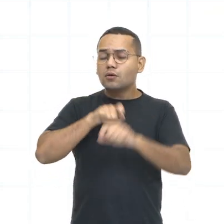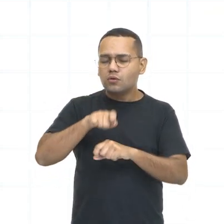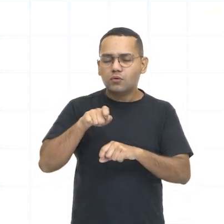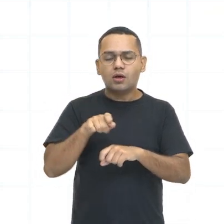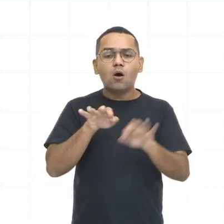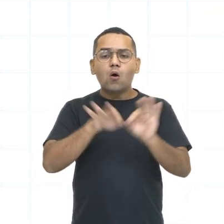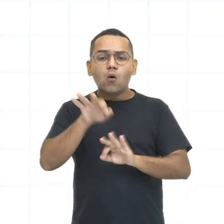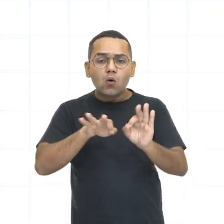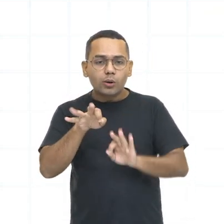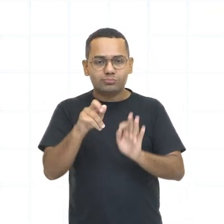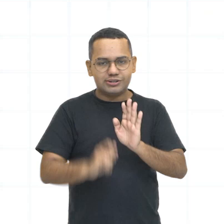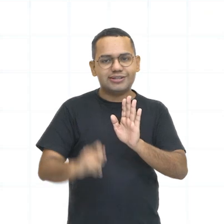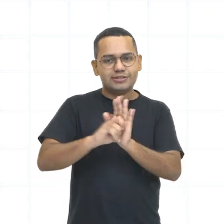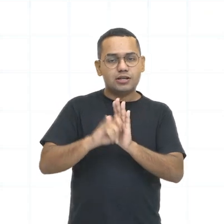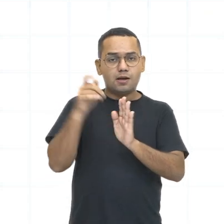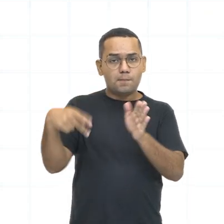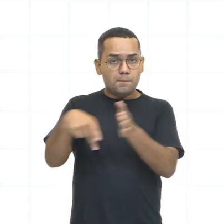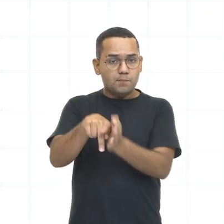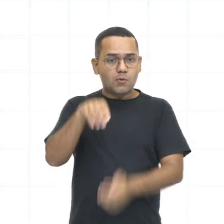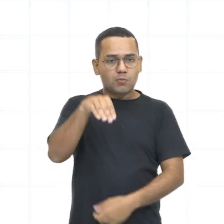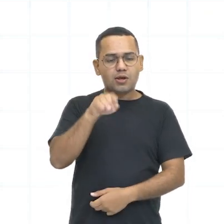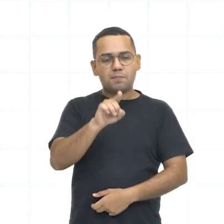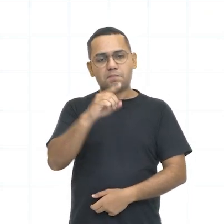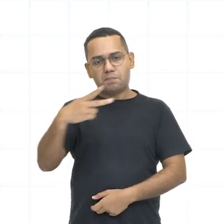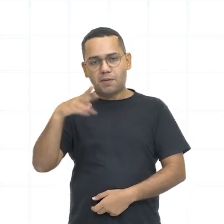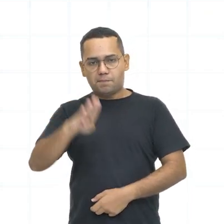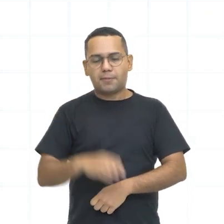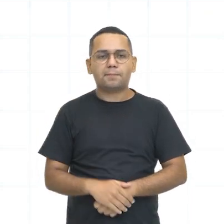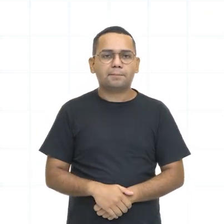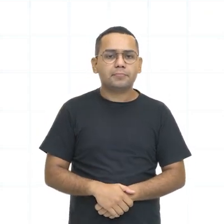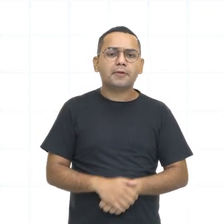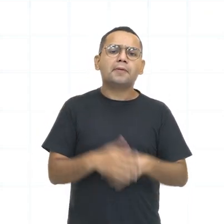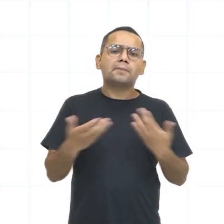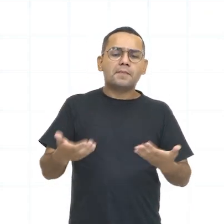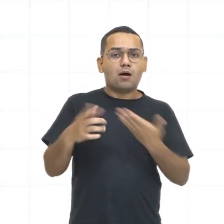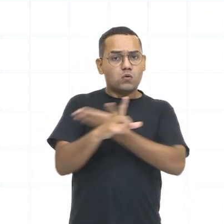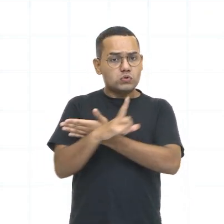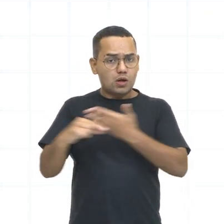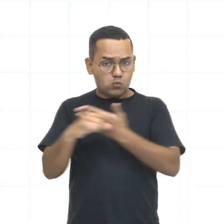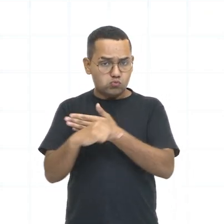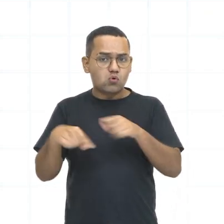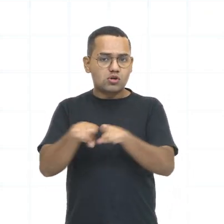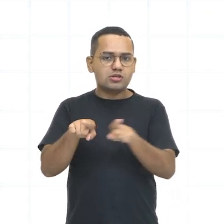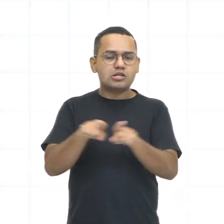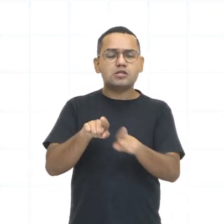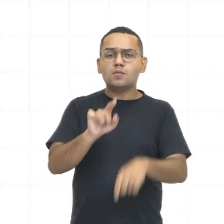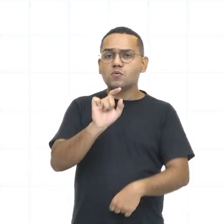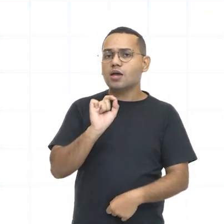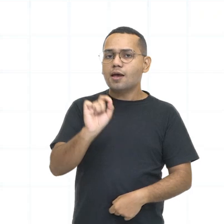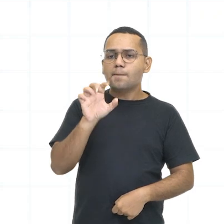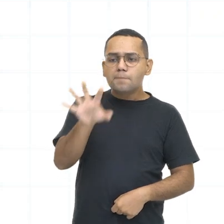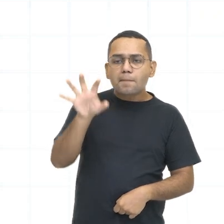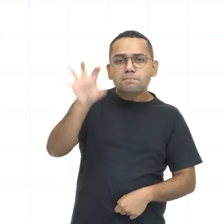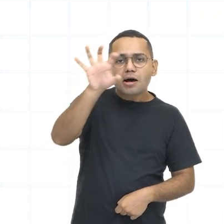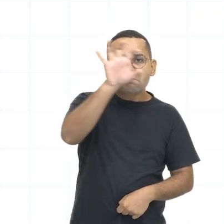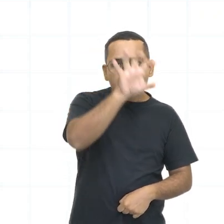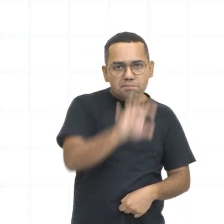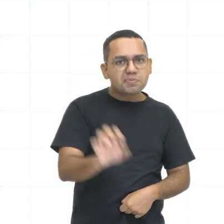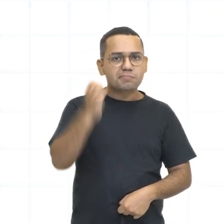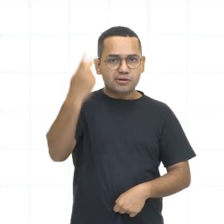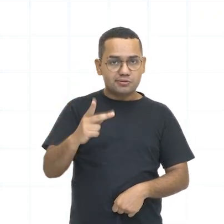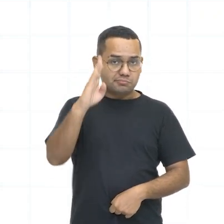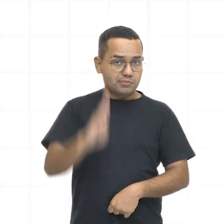influenciaram a construção de uma identidade da MPB. Os artistas e suas regionalidades